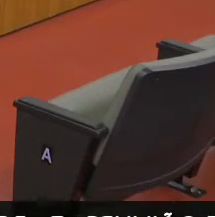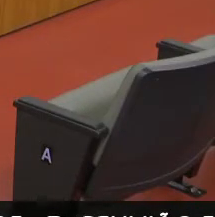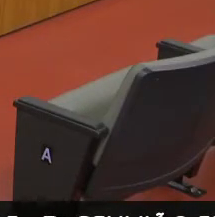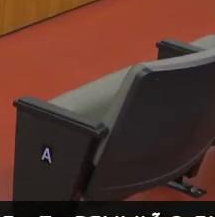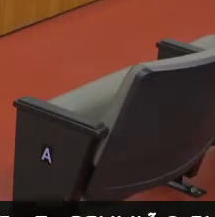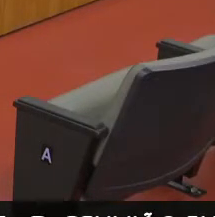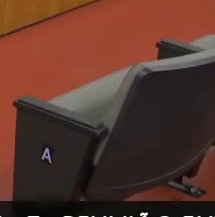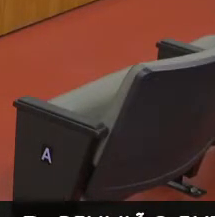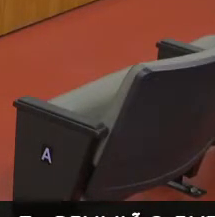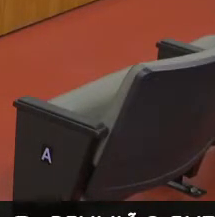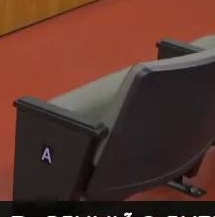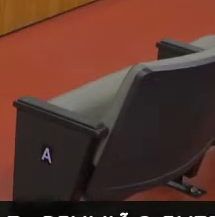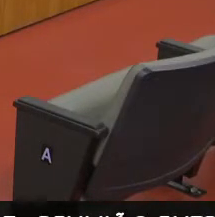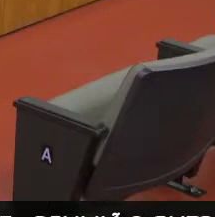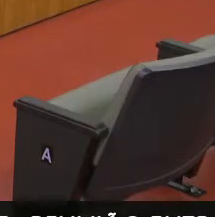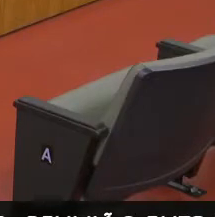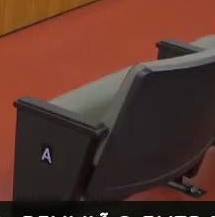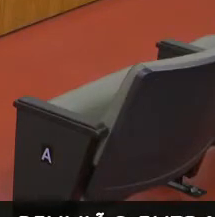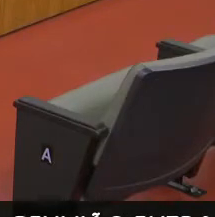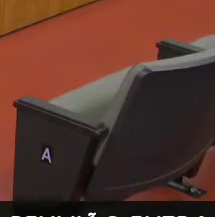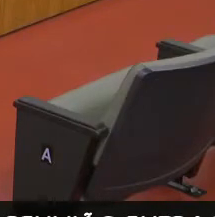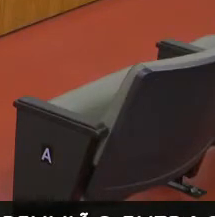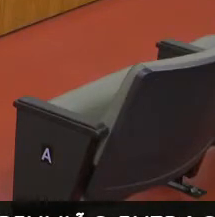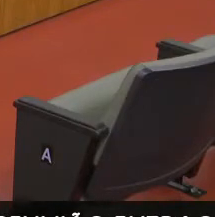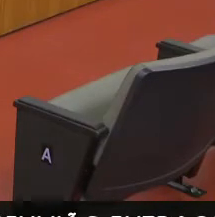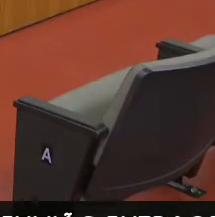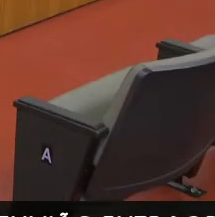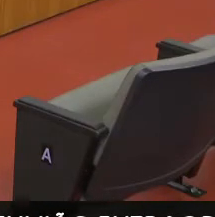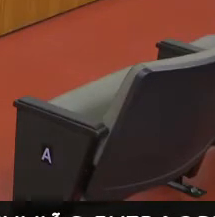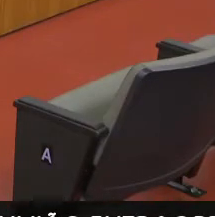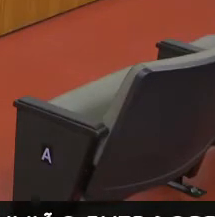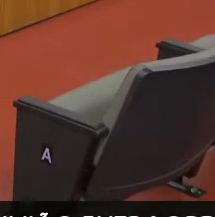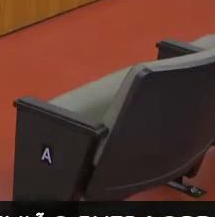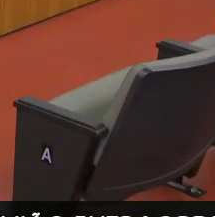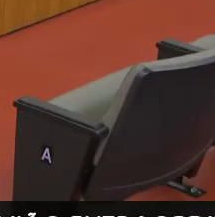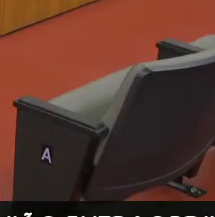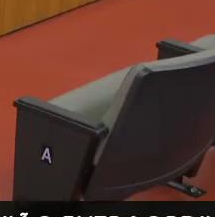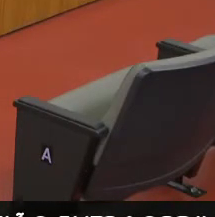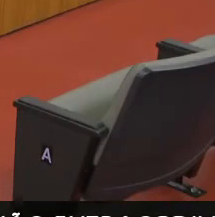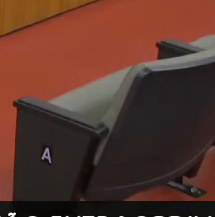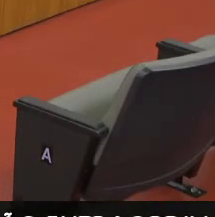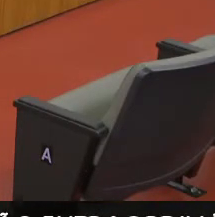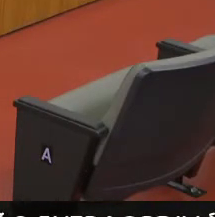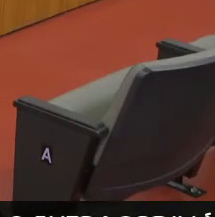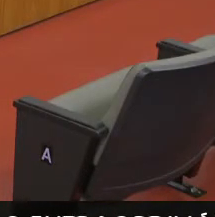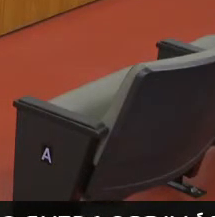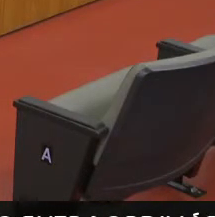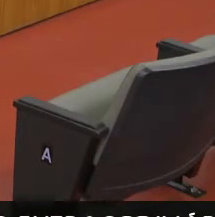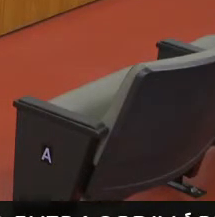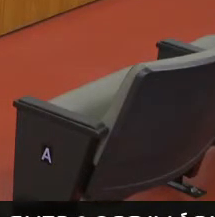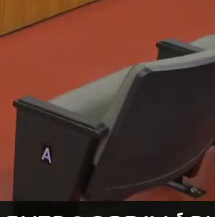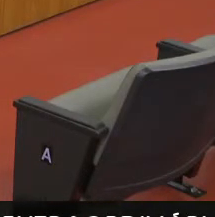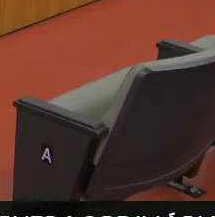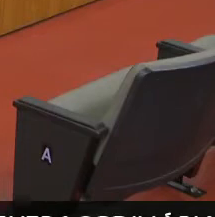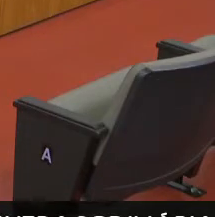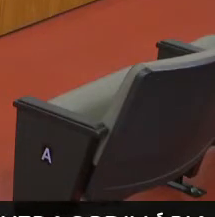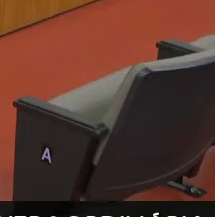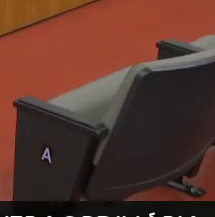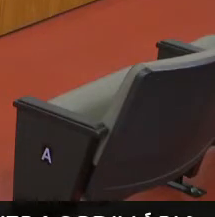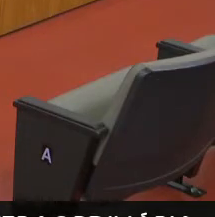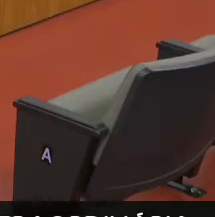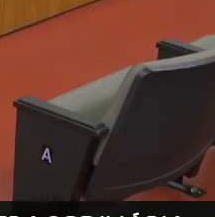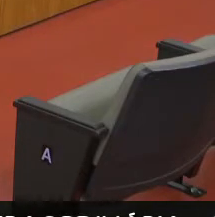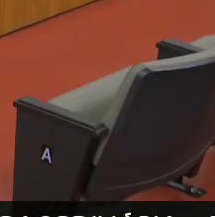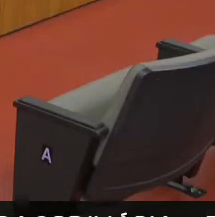Novas uma conquista grande né e a gente discutiu muito esse ponto da da Lei eleitoral que nos